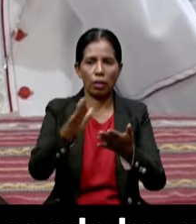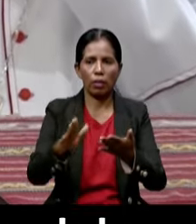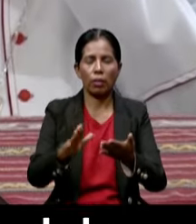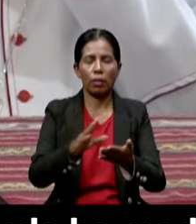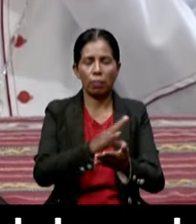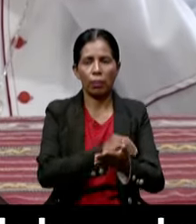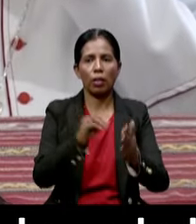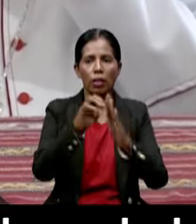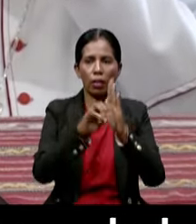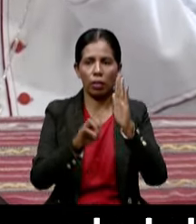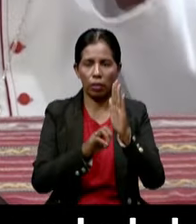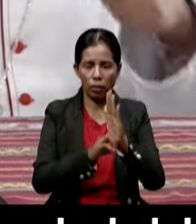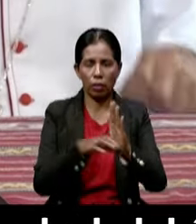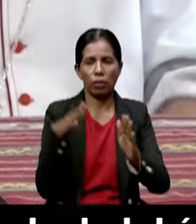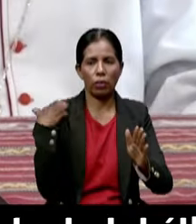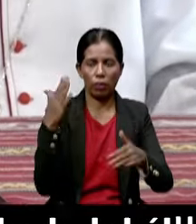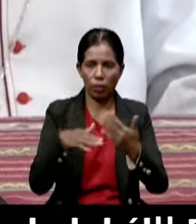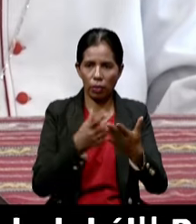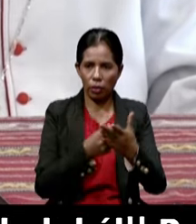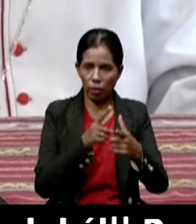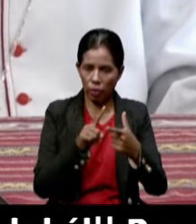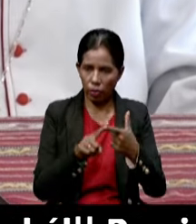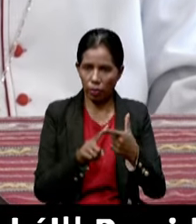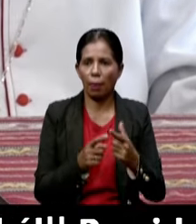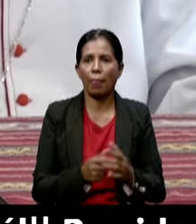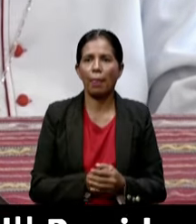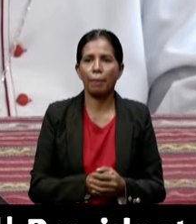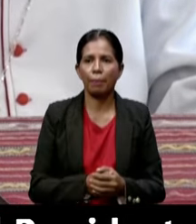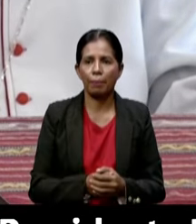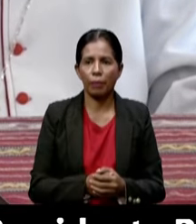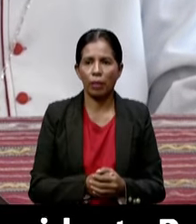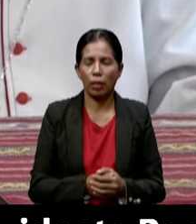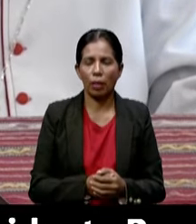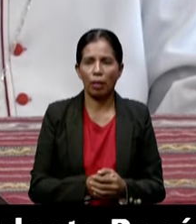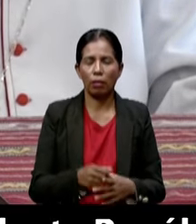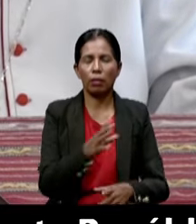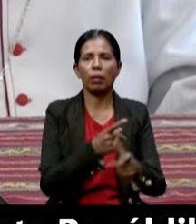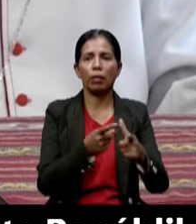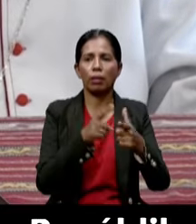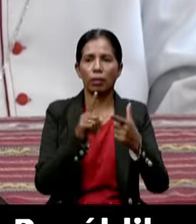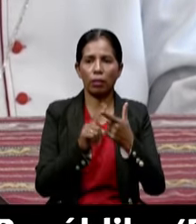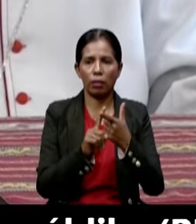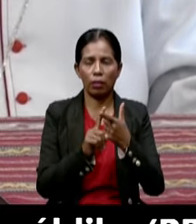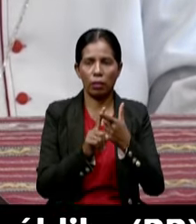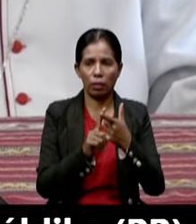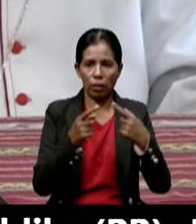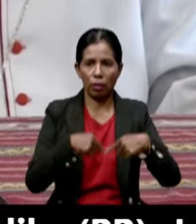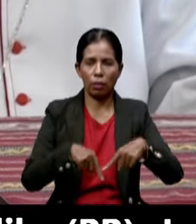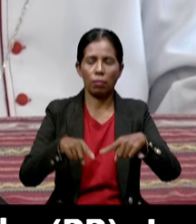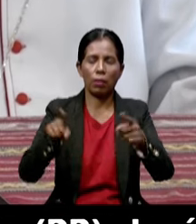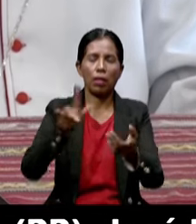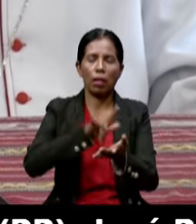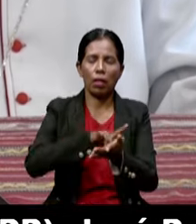meio dos jovens. E depois, às 10h30, desloca-se para o